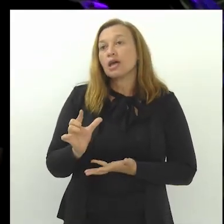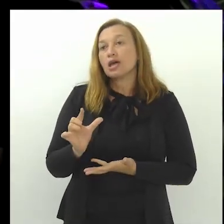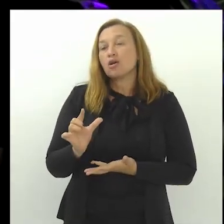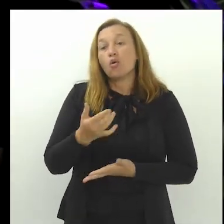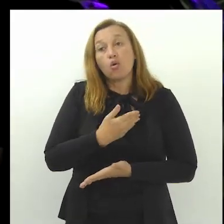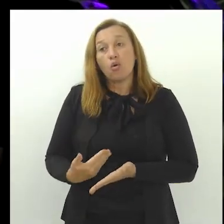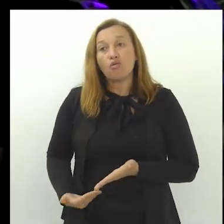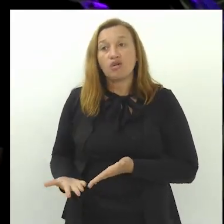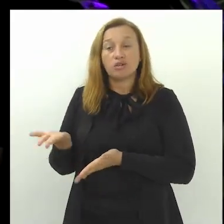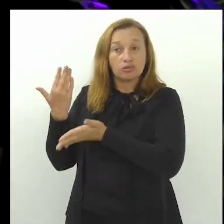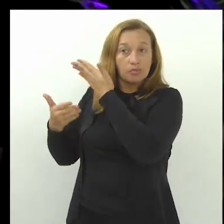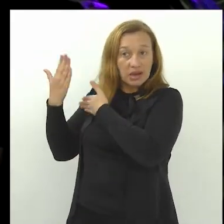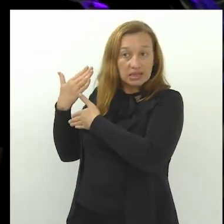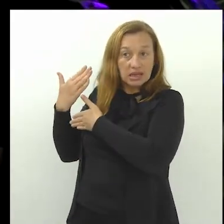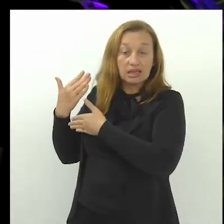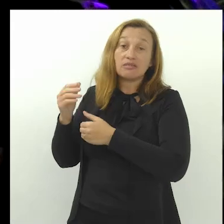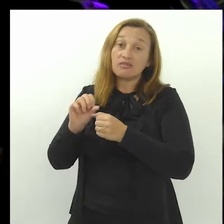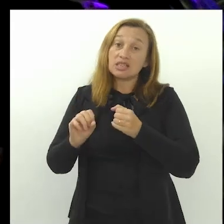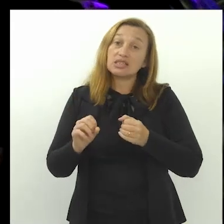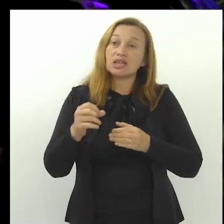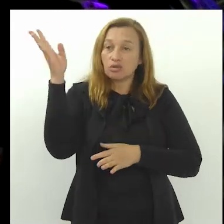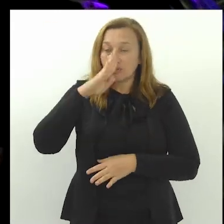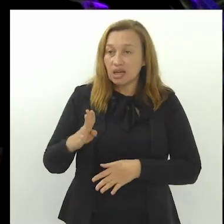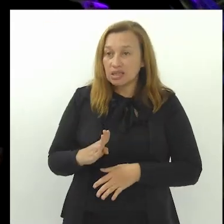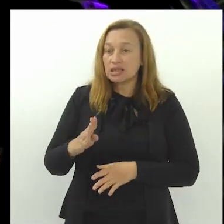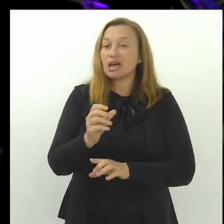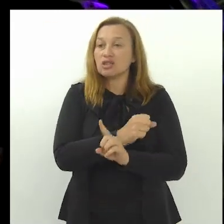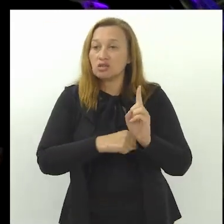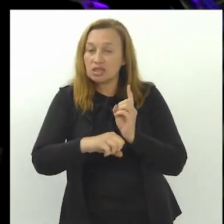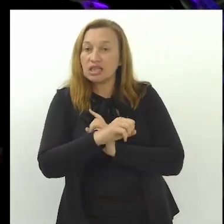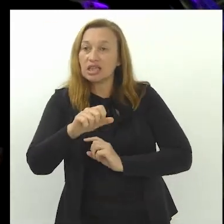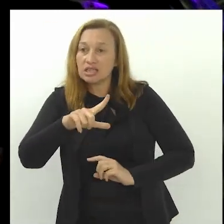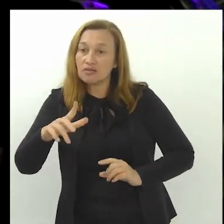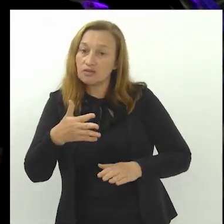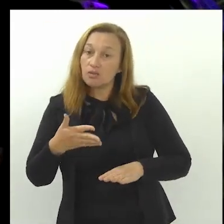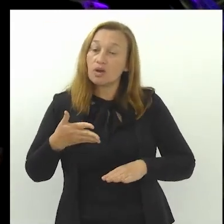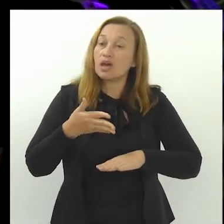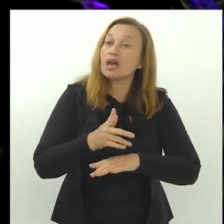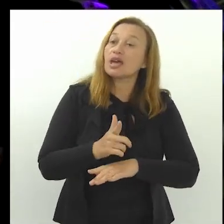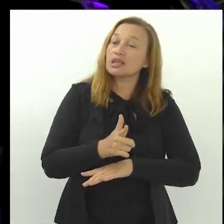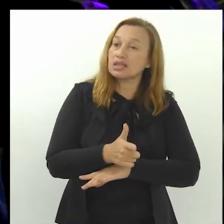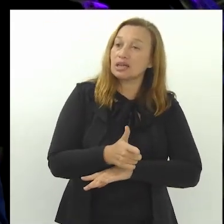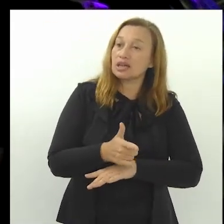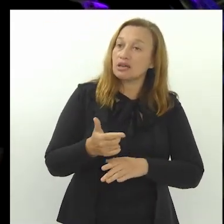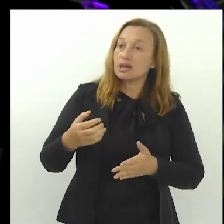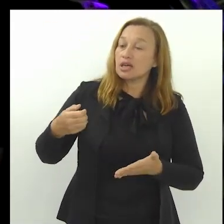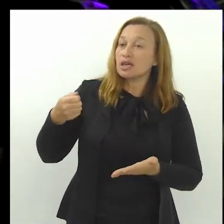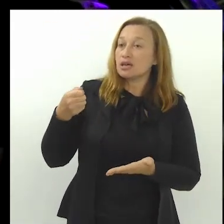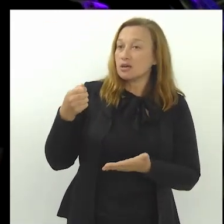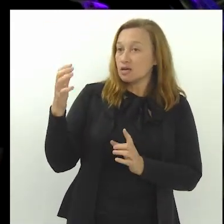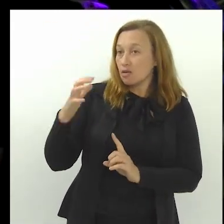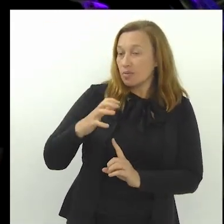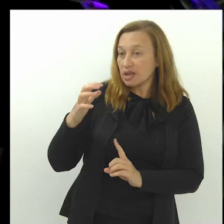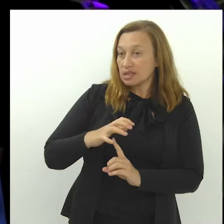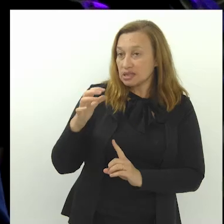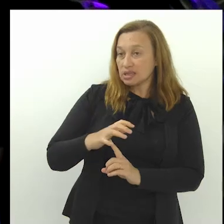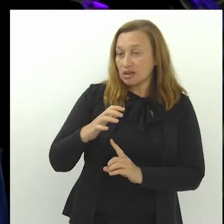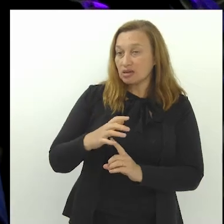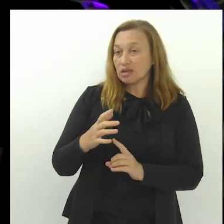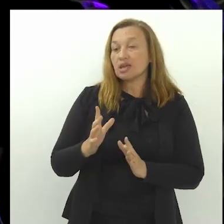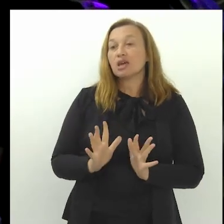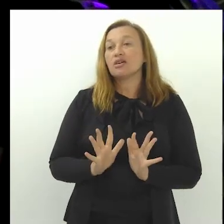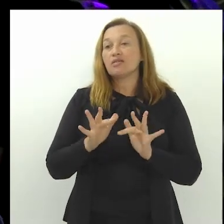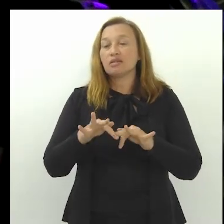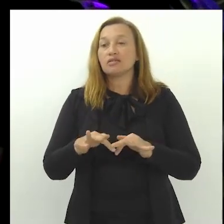como o governo anterior tentou realizar no Brasil, por exemplo, a sociedade civil aí entra, faz uma pressão muito grande e ela